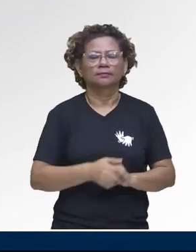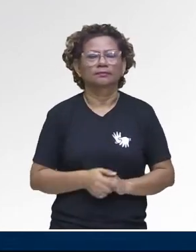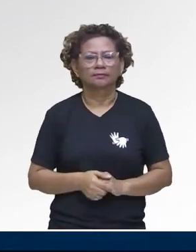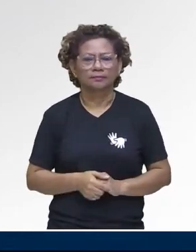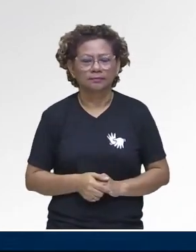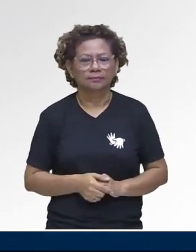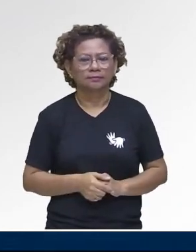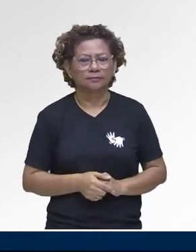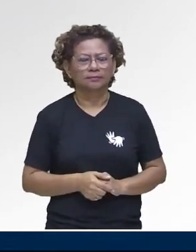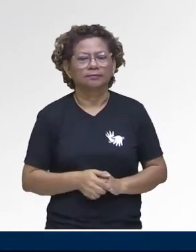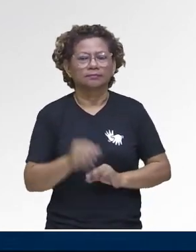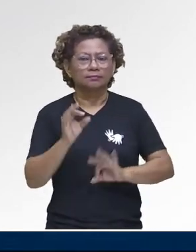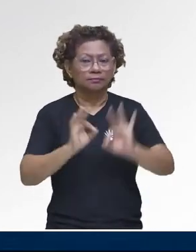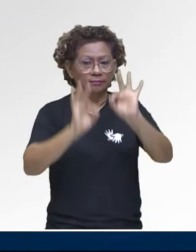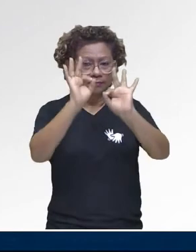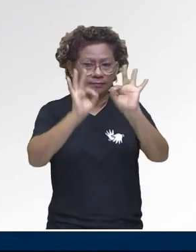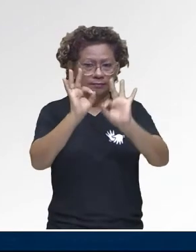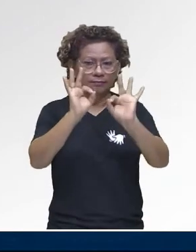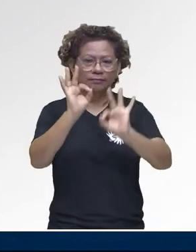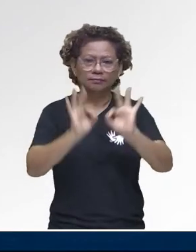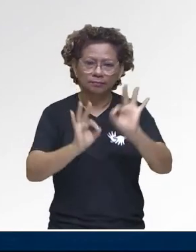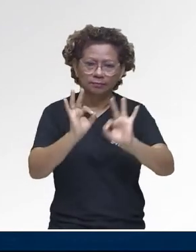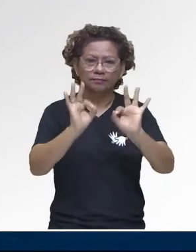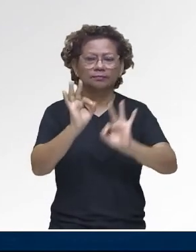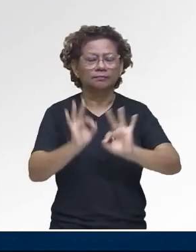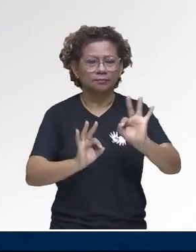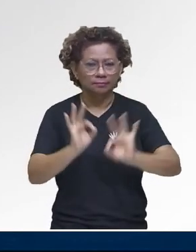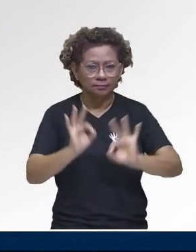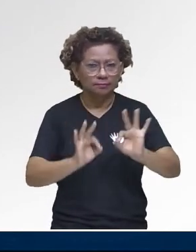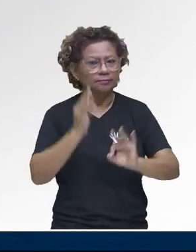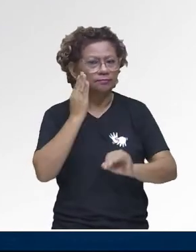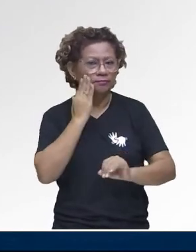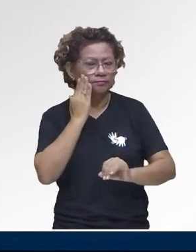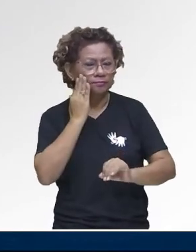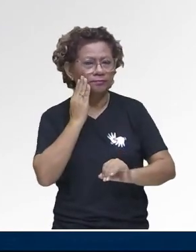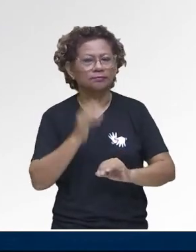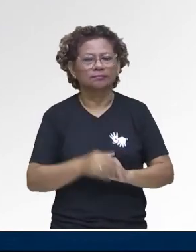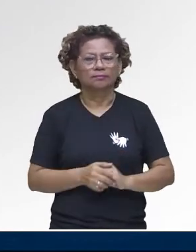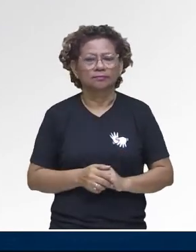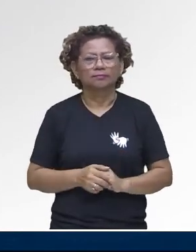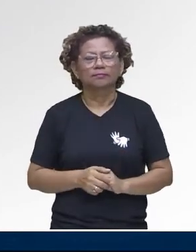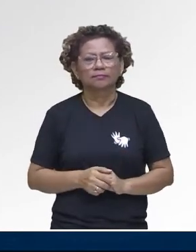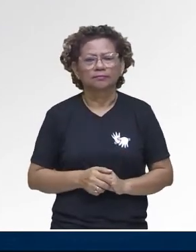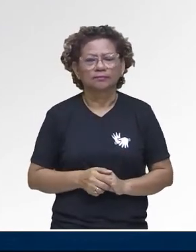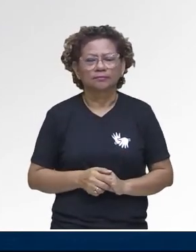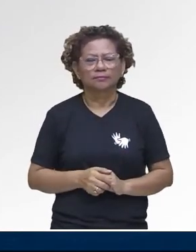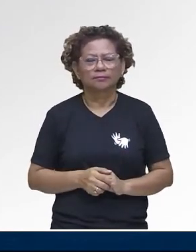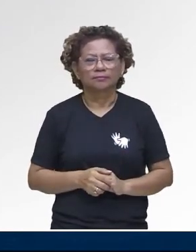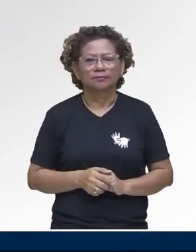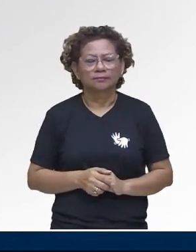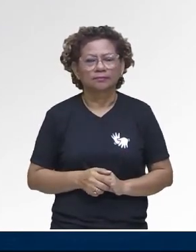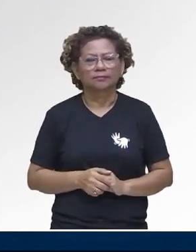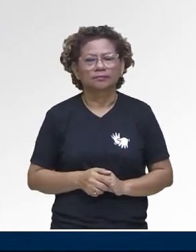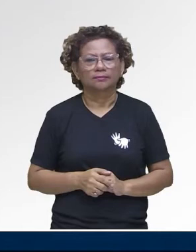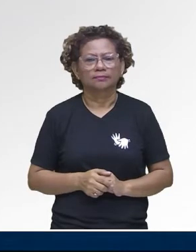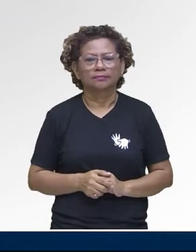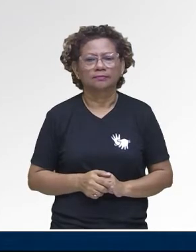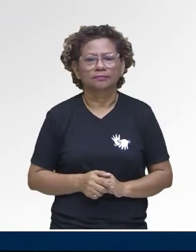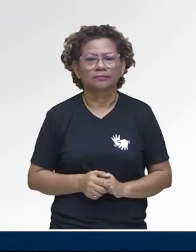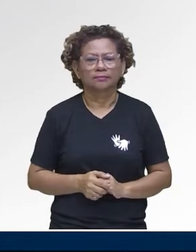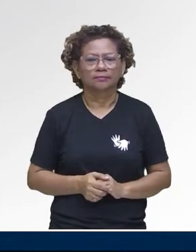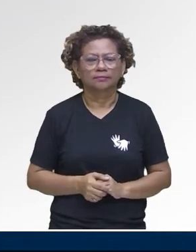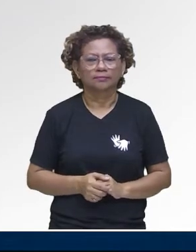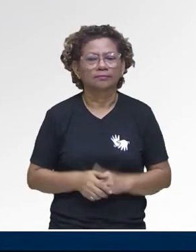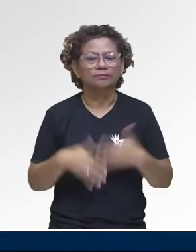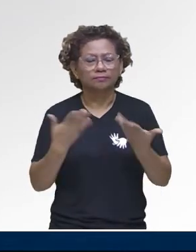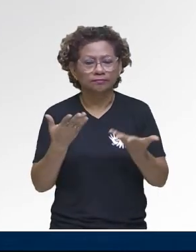casa dos décimos, dos centésimos, e nesse caso não apareceu milésimos, então não há necessidade. Vamos,